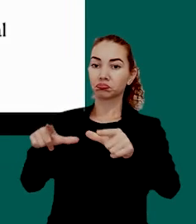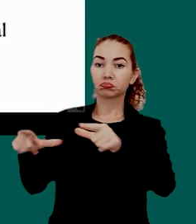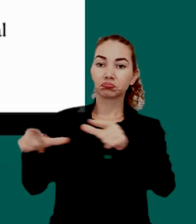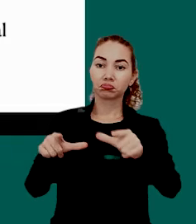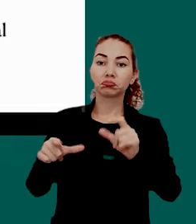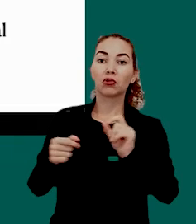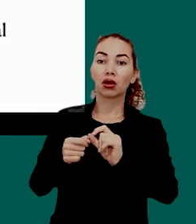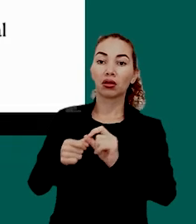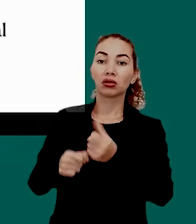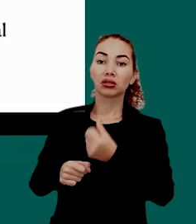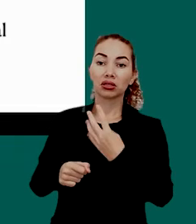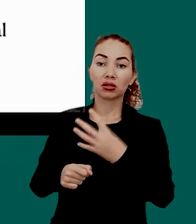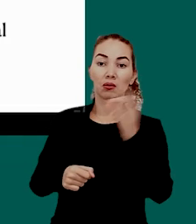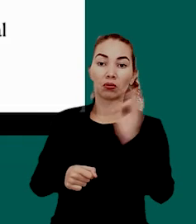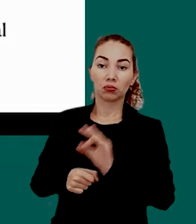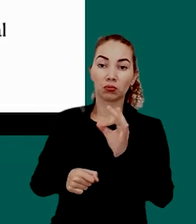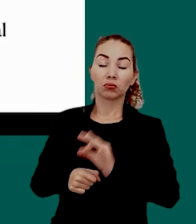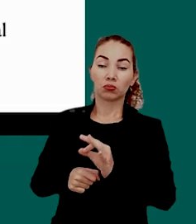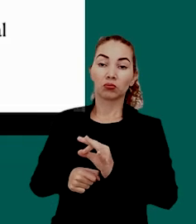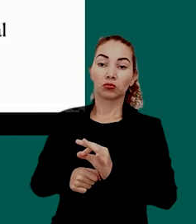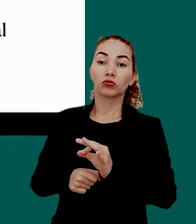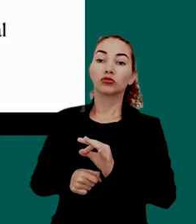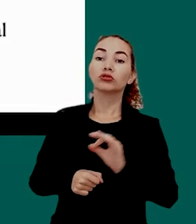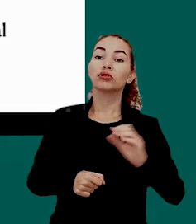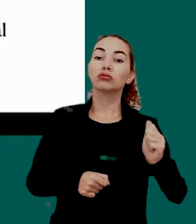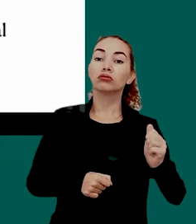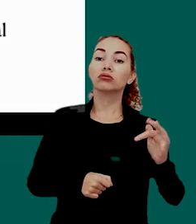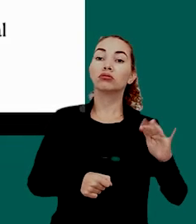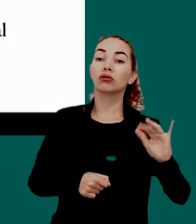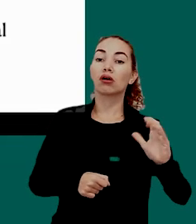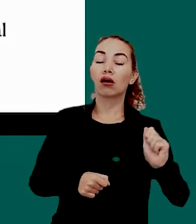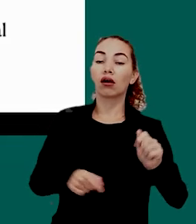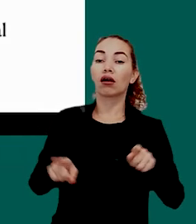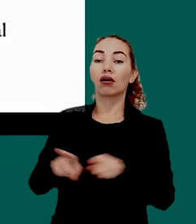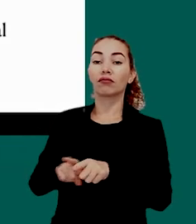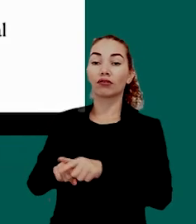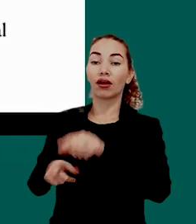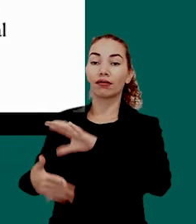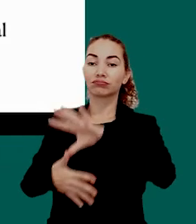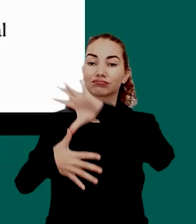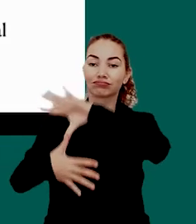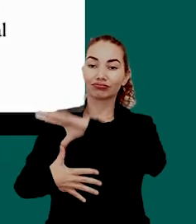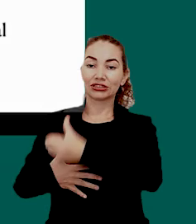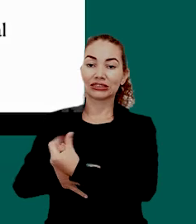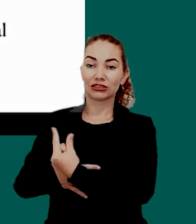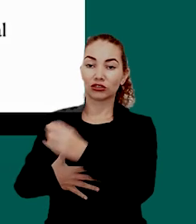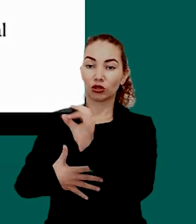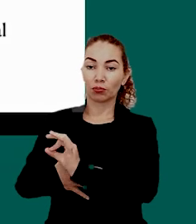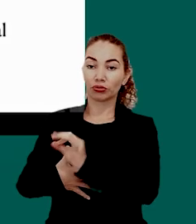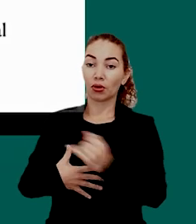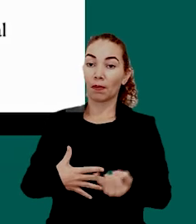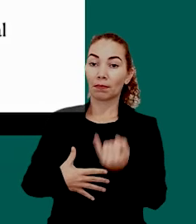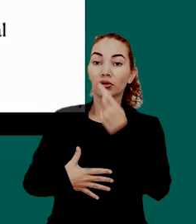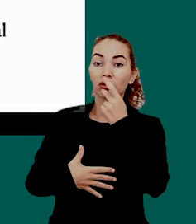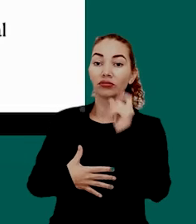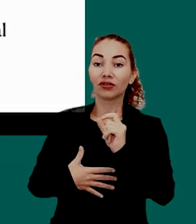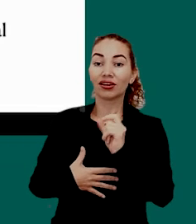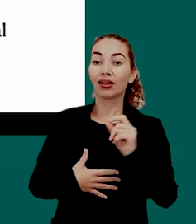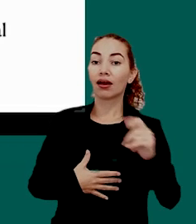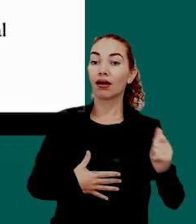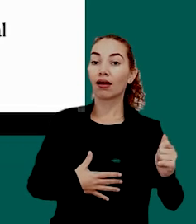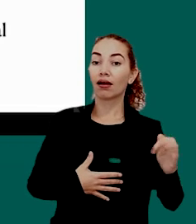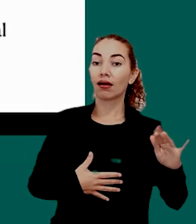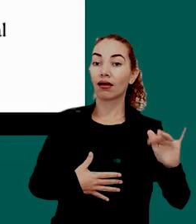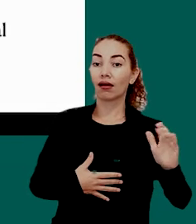uma eficácia de 64% na África do Sul e 61% na América Latina. É importante falar, né, essa coisa da África do Sul ter